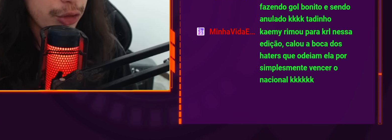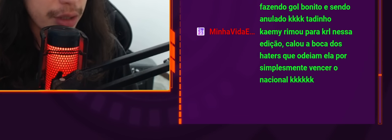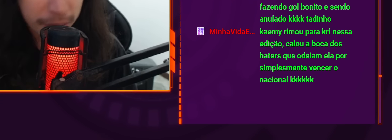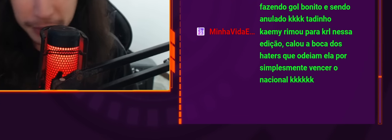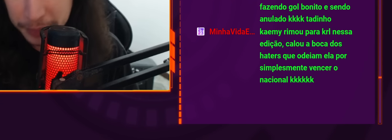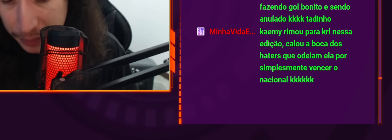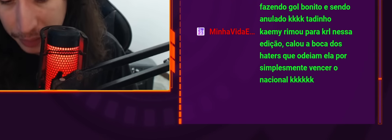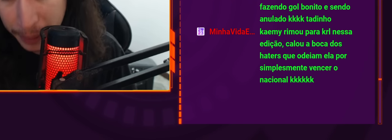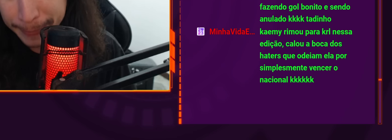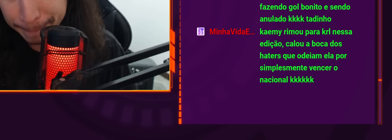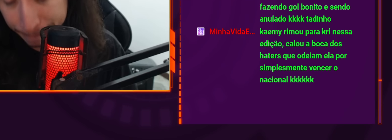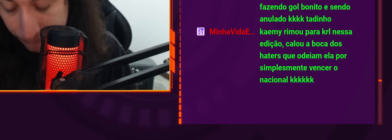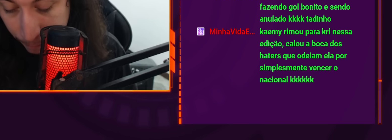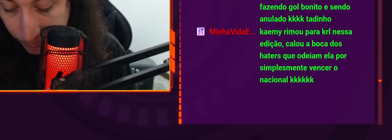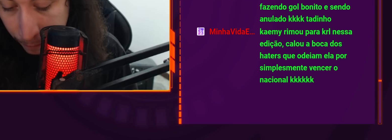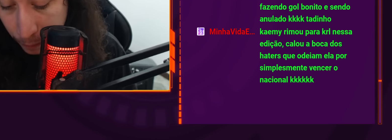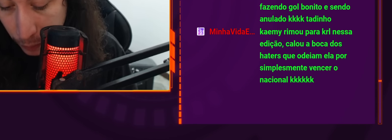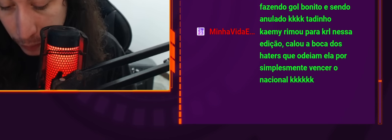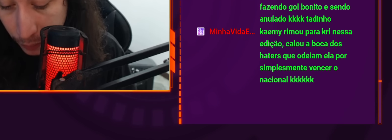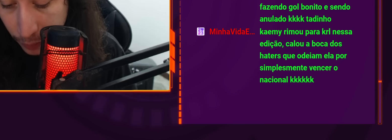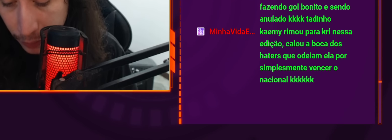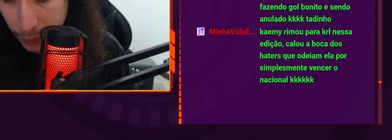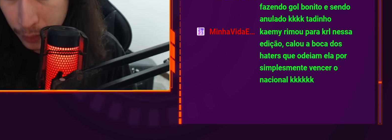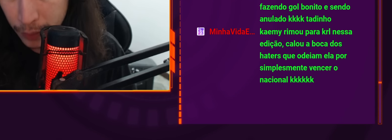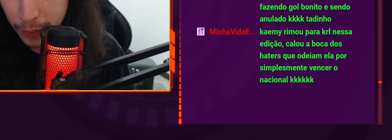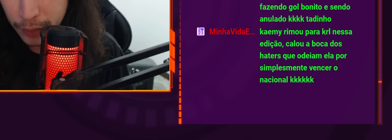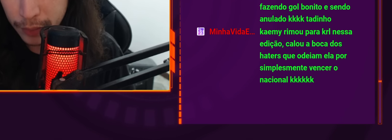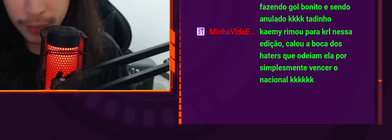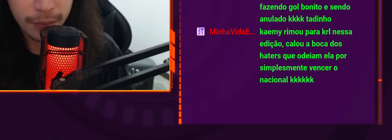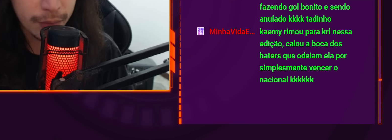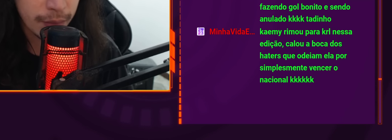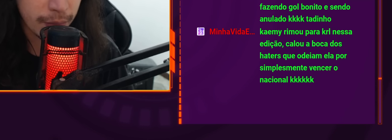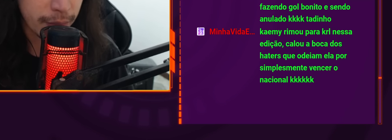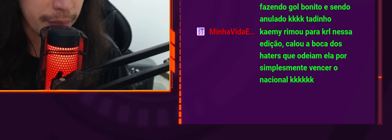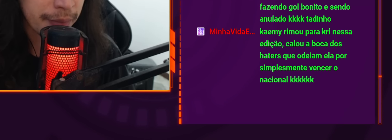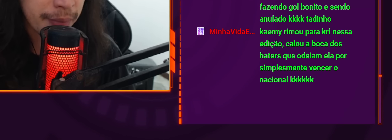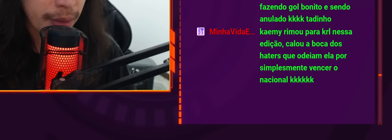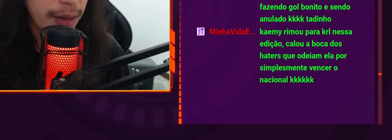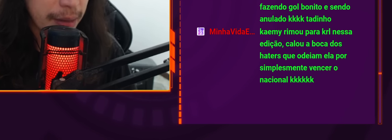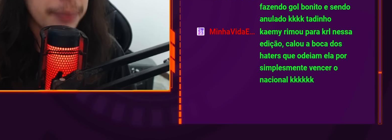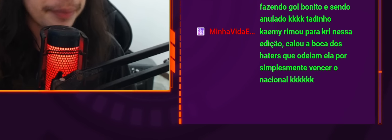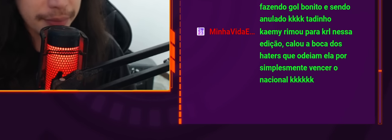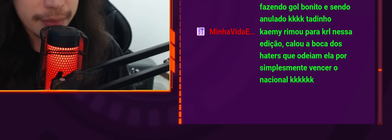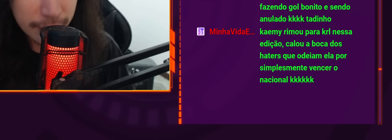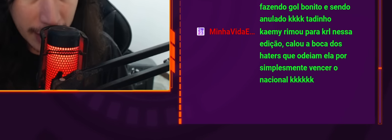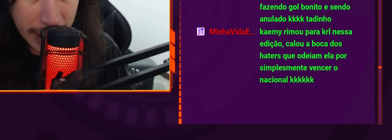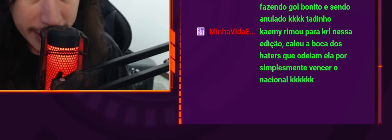Essa batalha Sim. aí ajudou, sabe, Copa anterior que não foi tão boa.